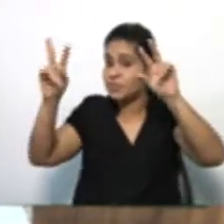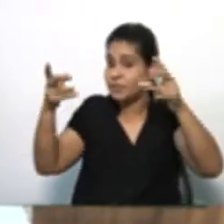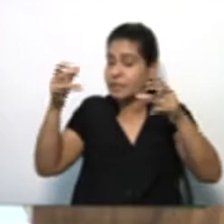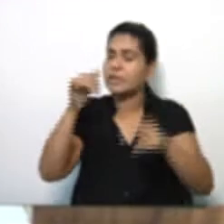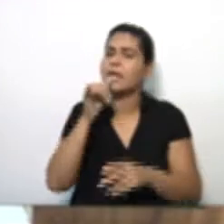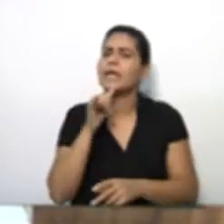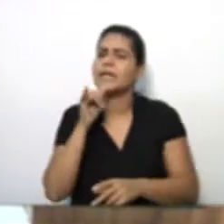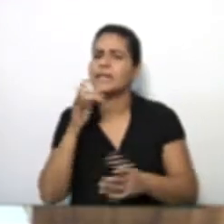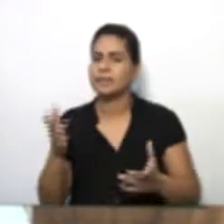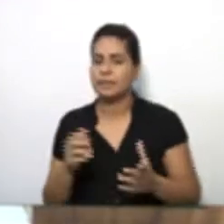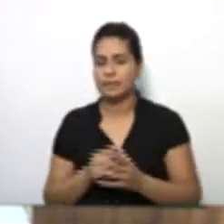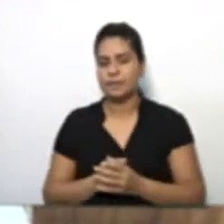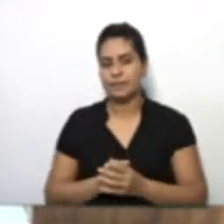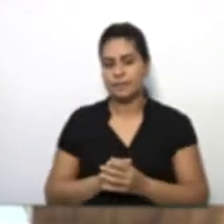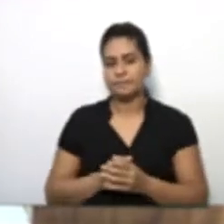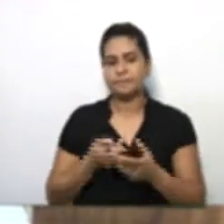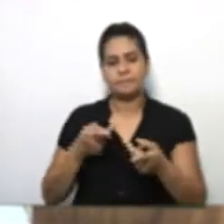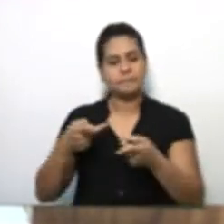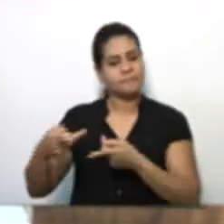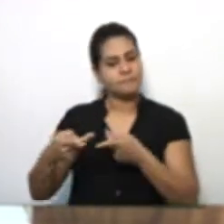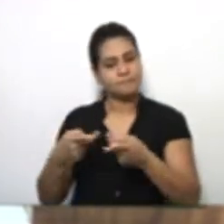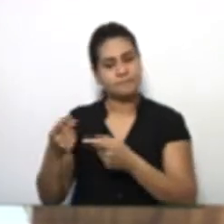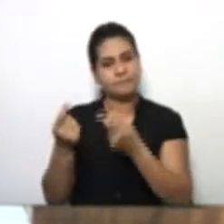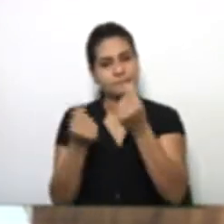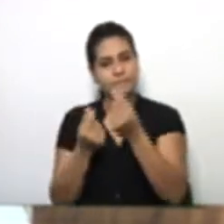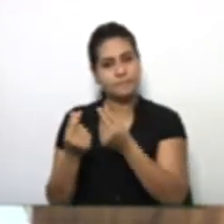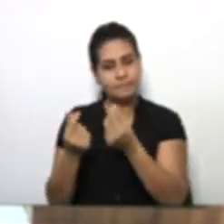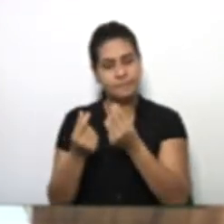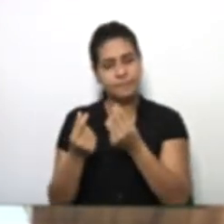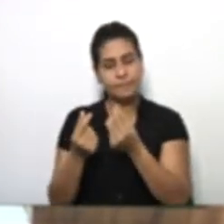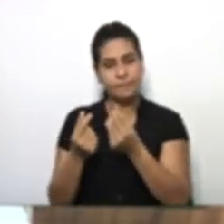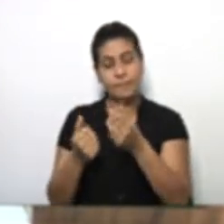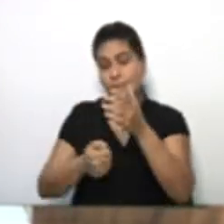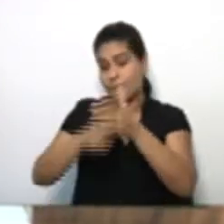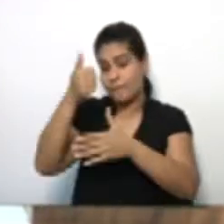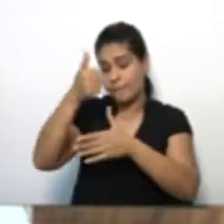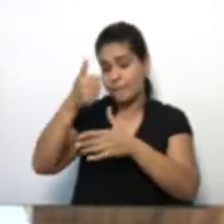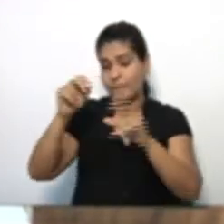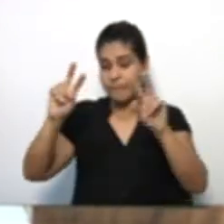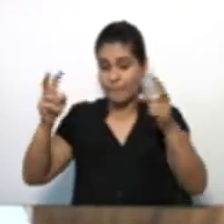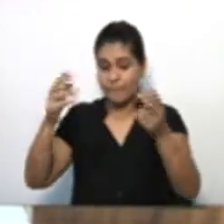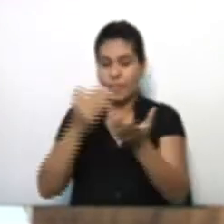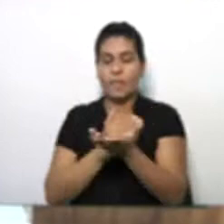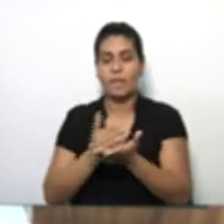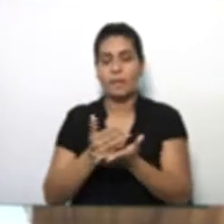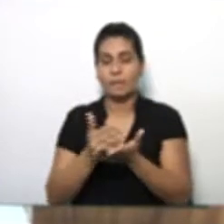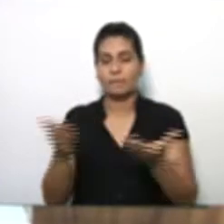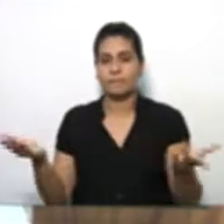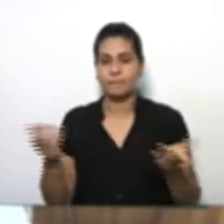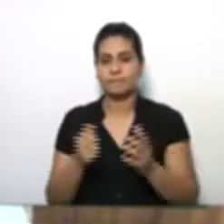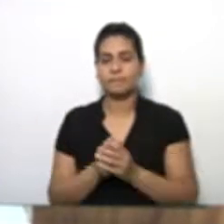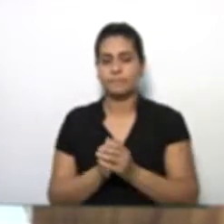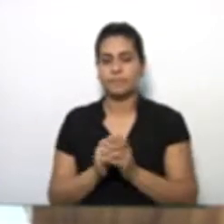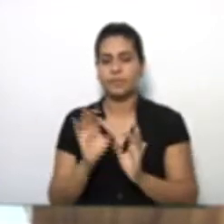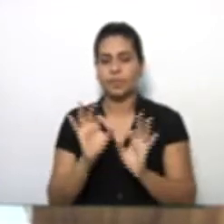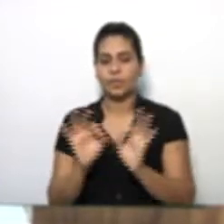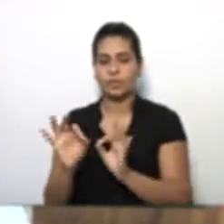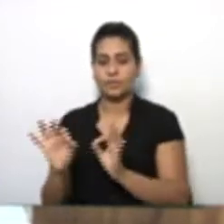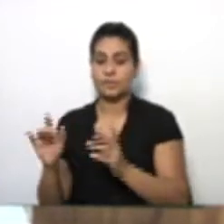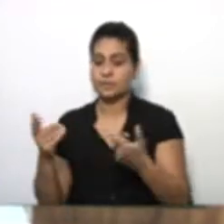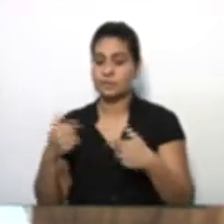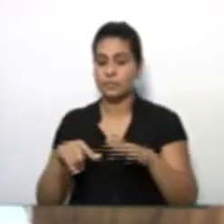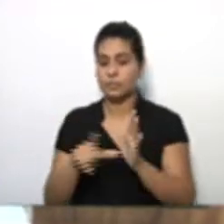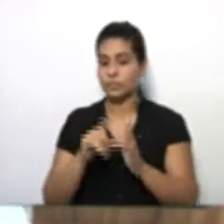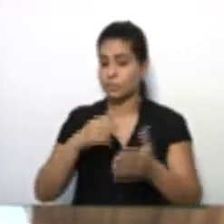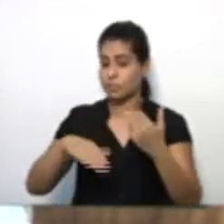Por exemplo, o planejamento financeiro ali, que é o primeiro, como se iniciou o planejamento, né, nas organizações.